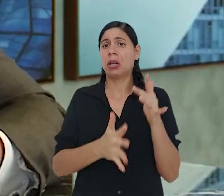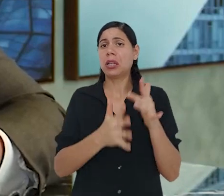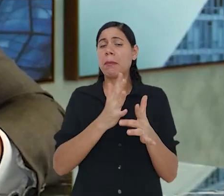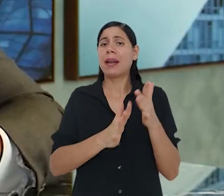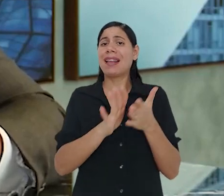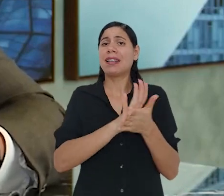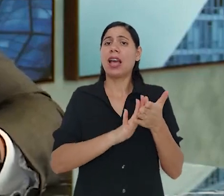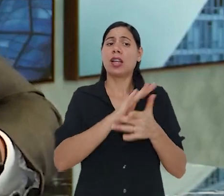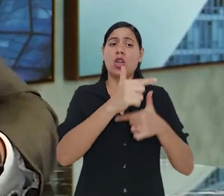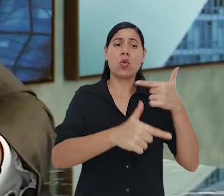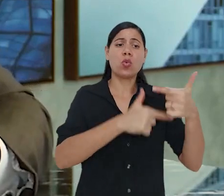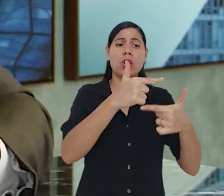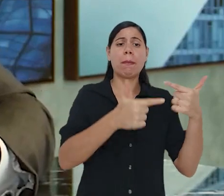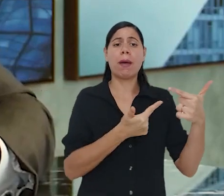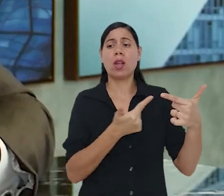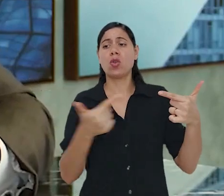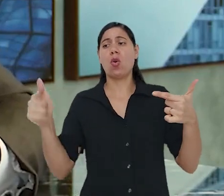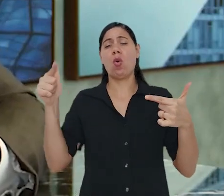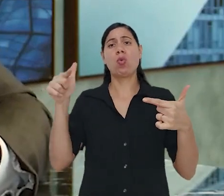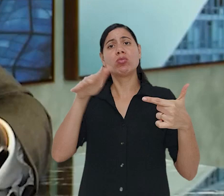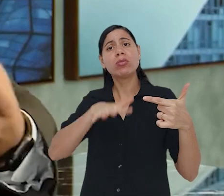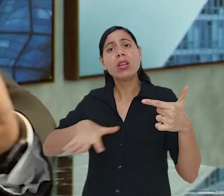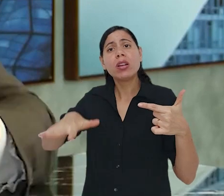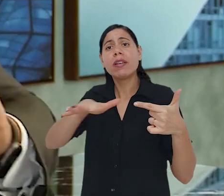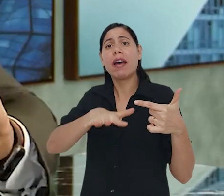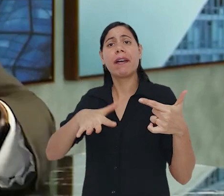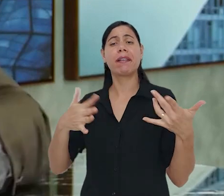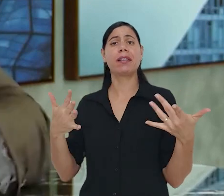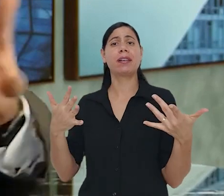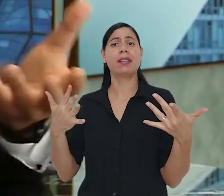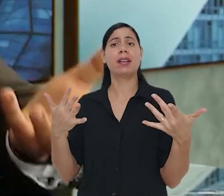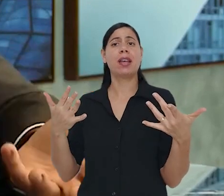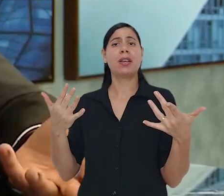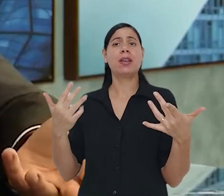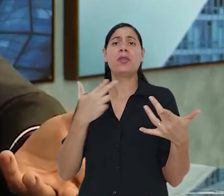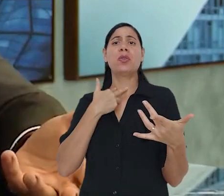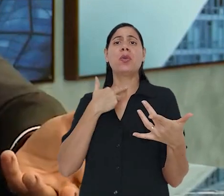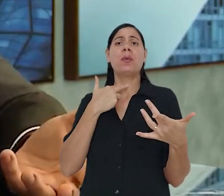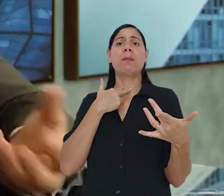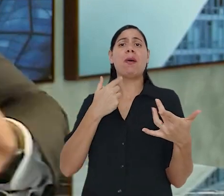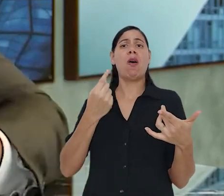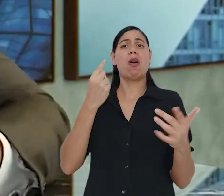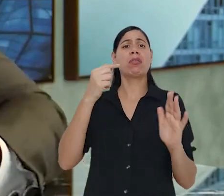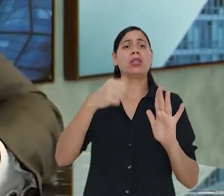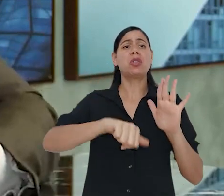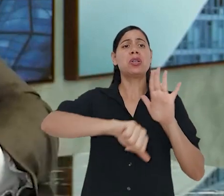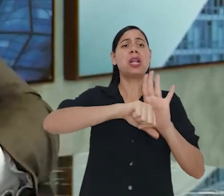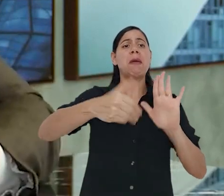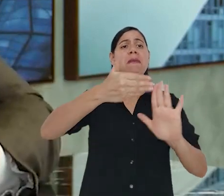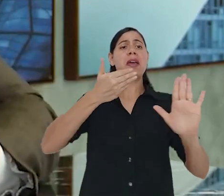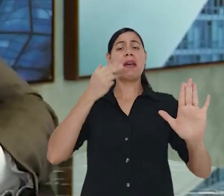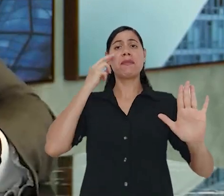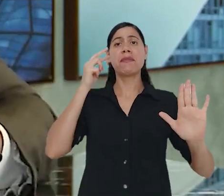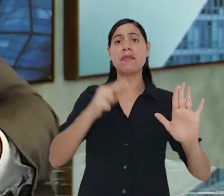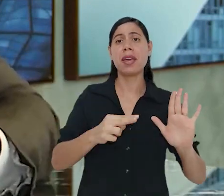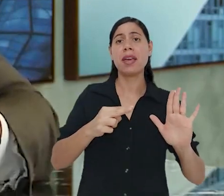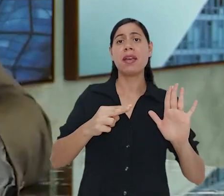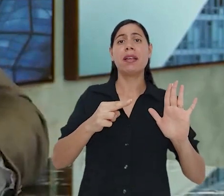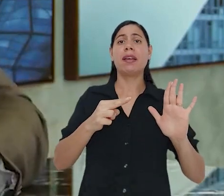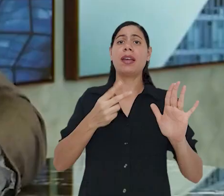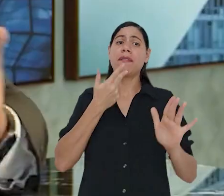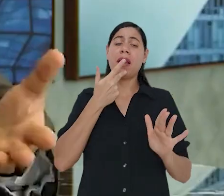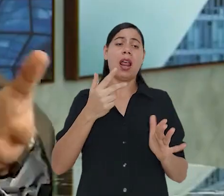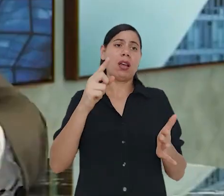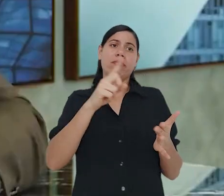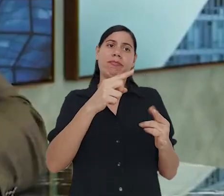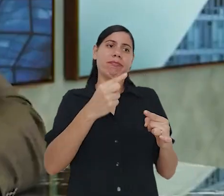de um trabalho digno em outra modalidade, eu não tenho como considerar esses maus antecedentes para impedir que essa pessoa